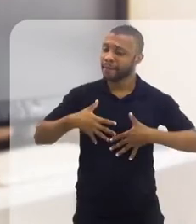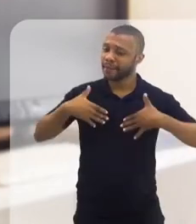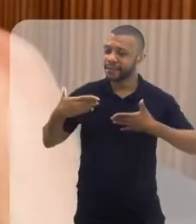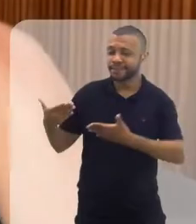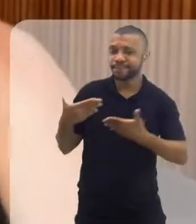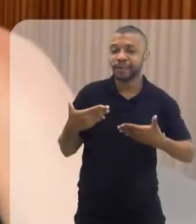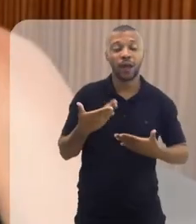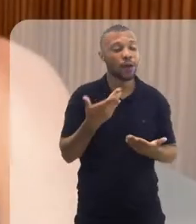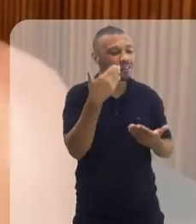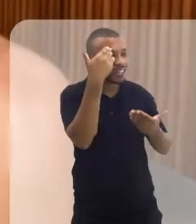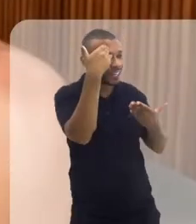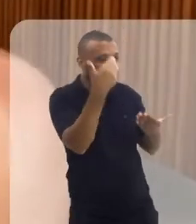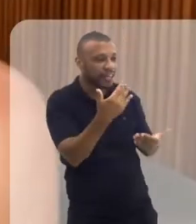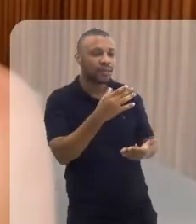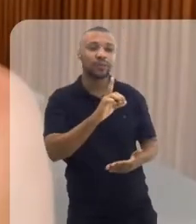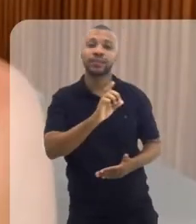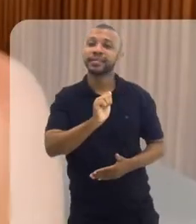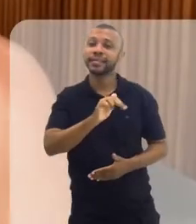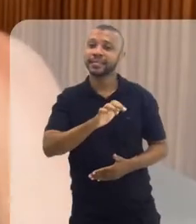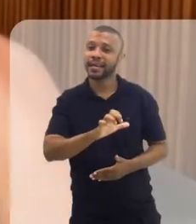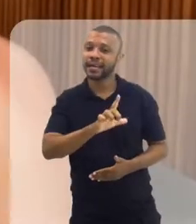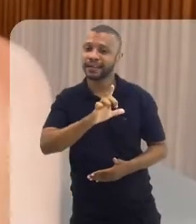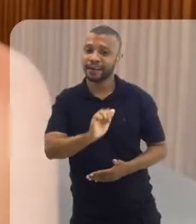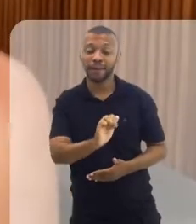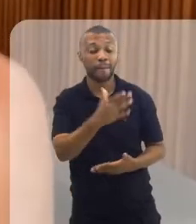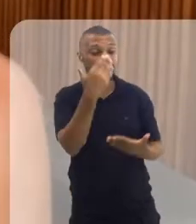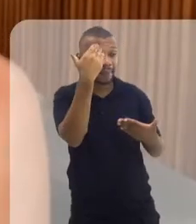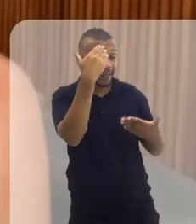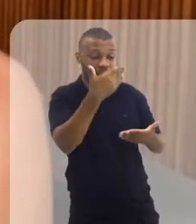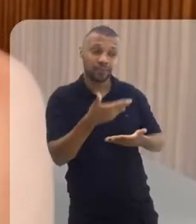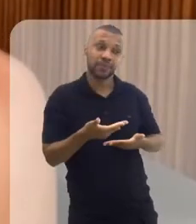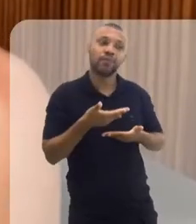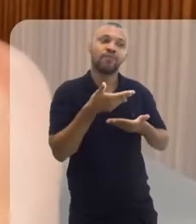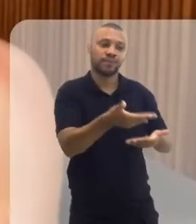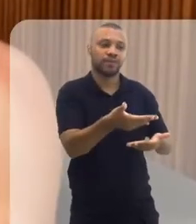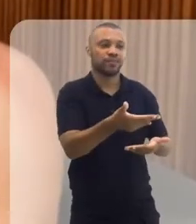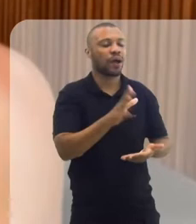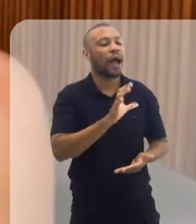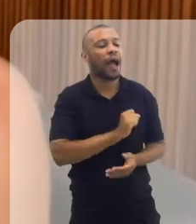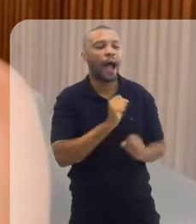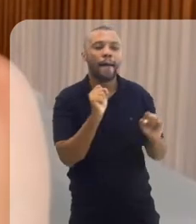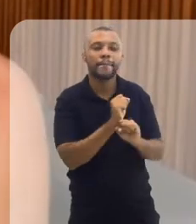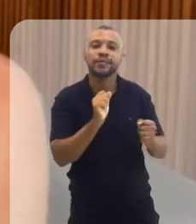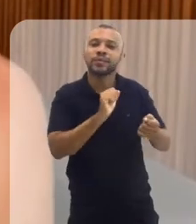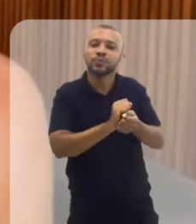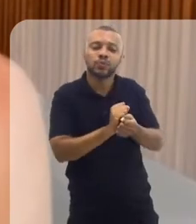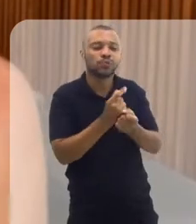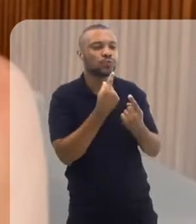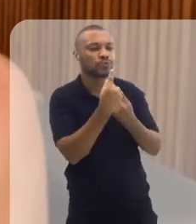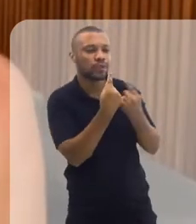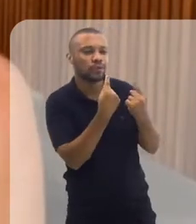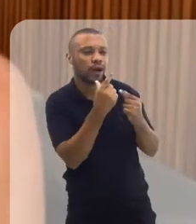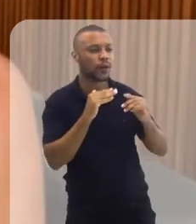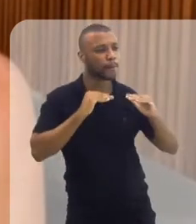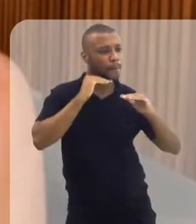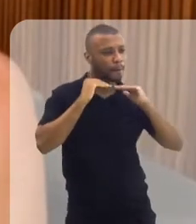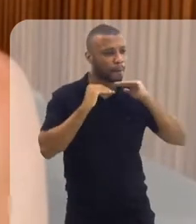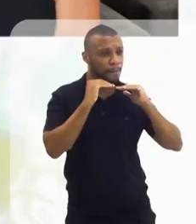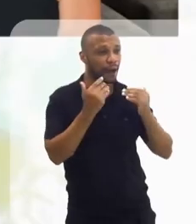Cíntia. Eu que agradeço, Dani. Obrigada pelo convite. Estou adorando estar aqui conversando com